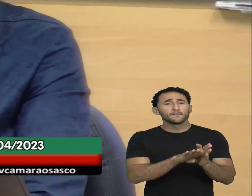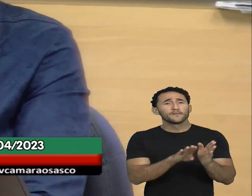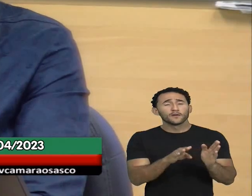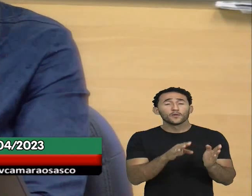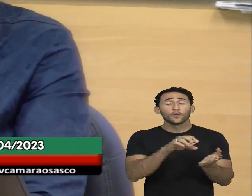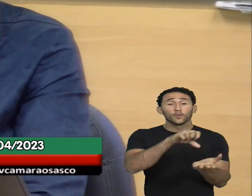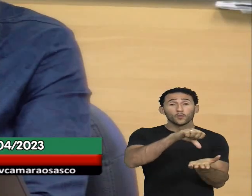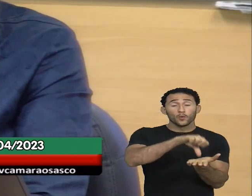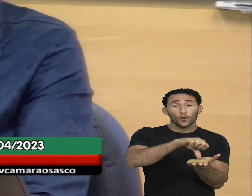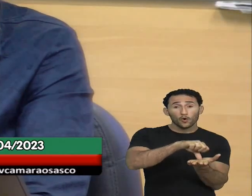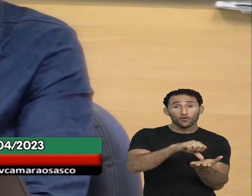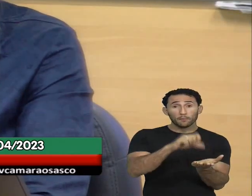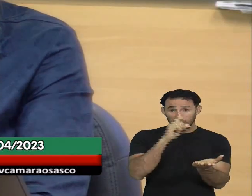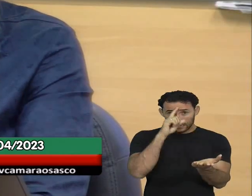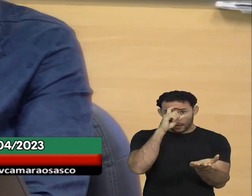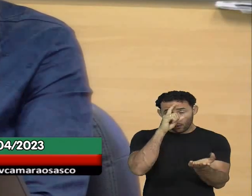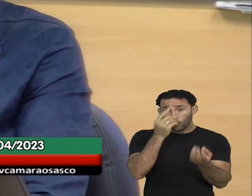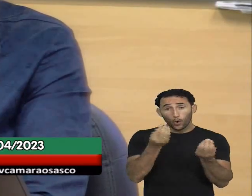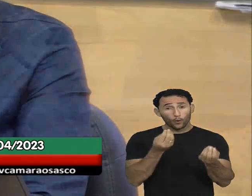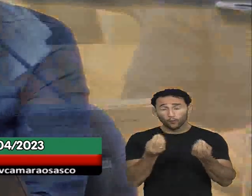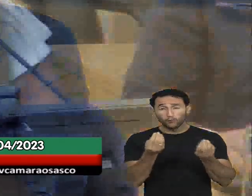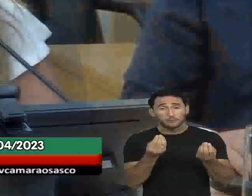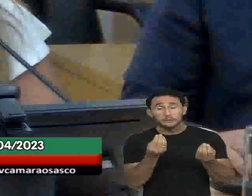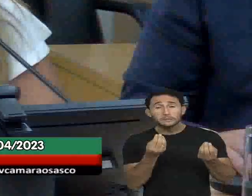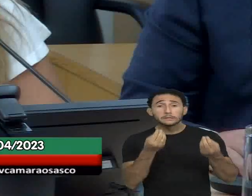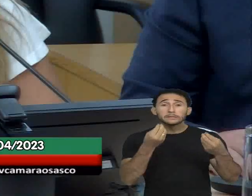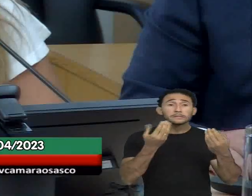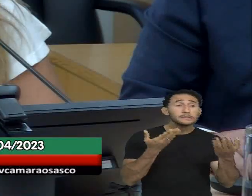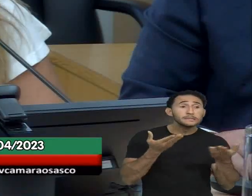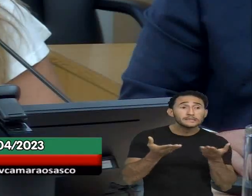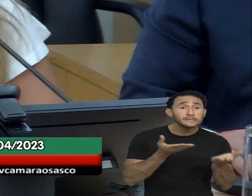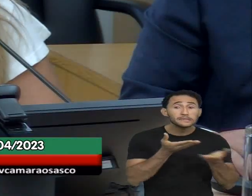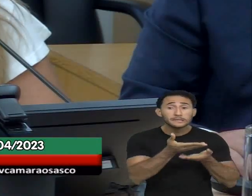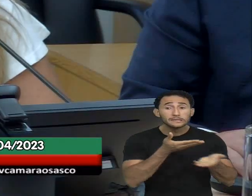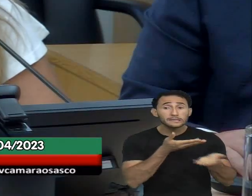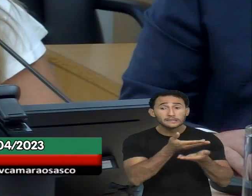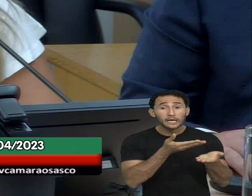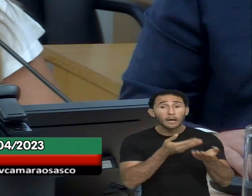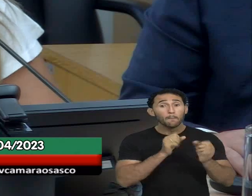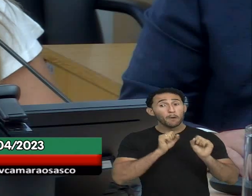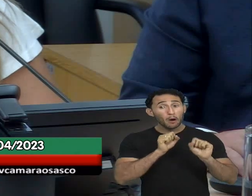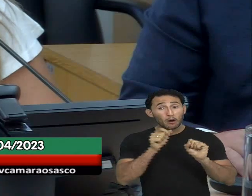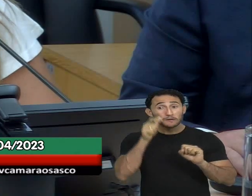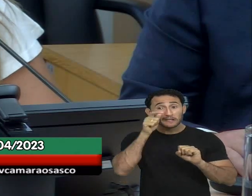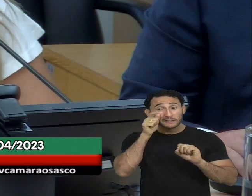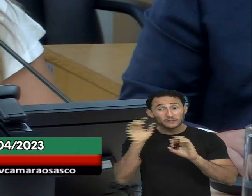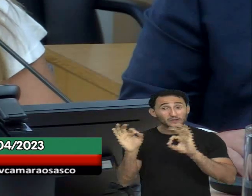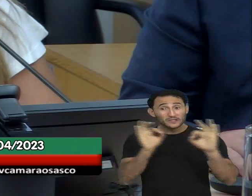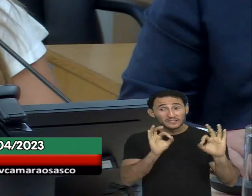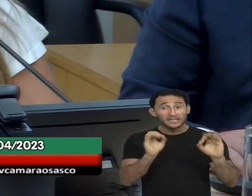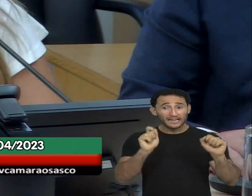aqui o microfone para ela. E, olha, dá tempo ainda de você assistir conosco, hein?